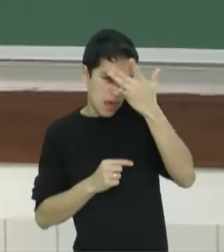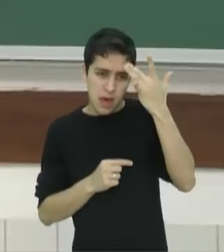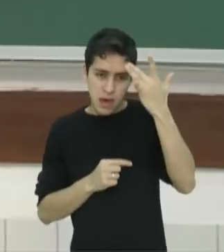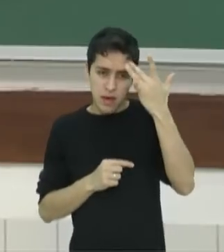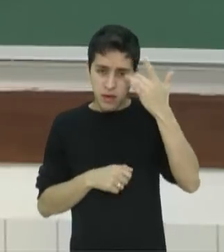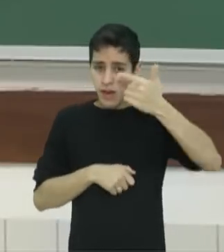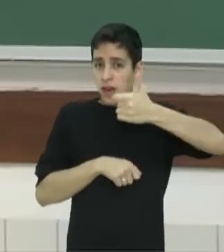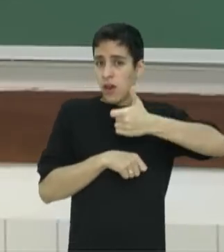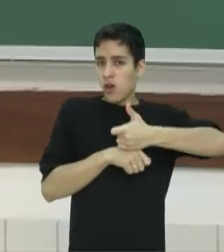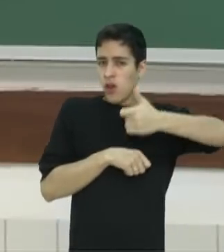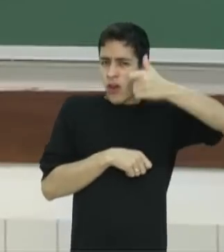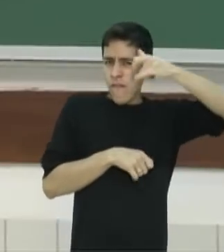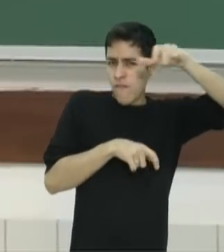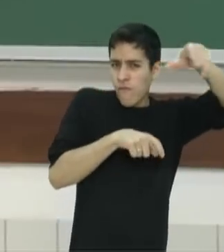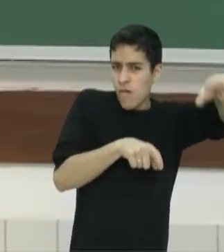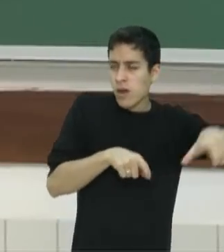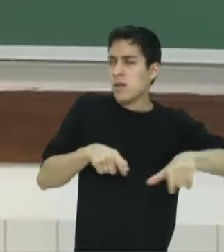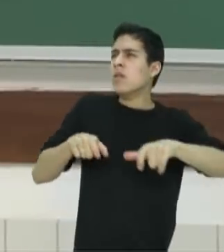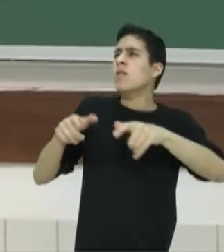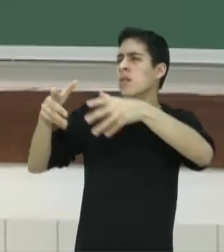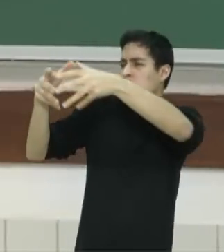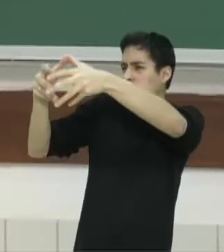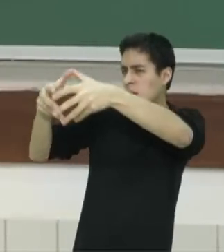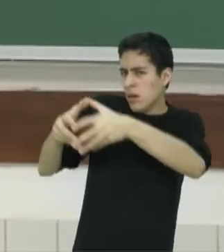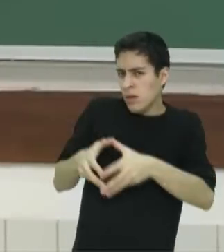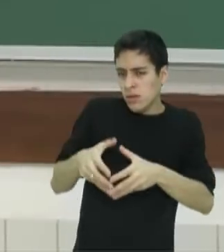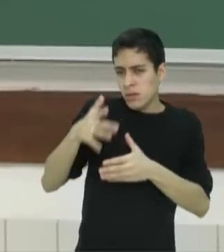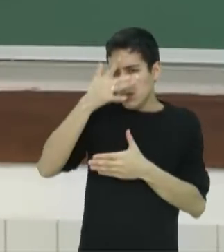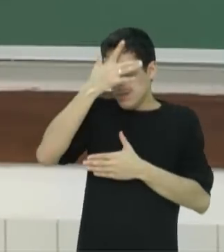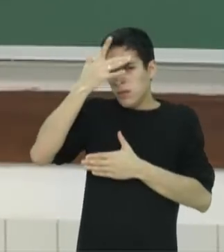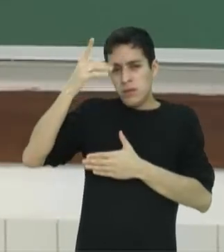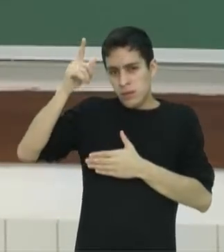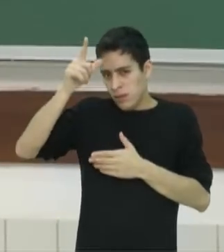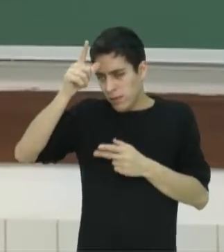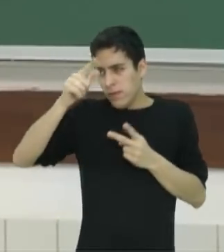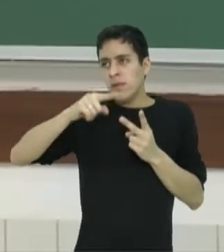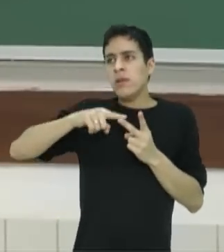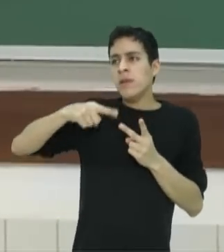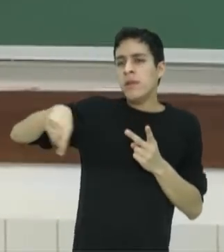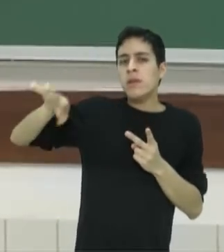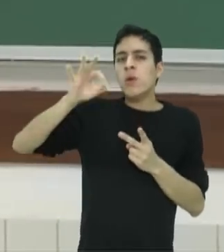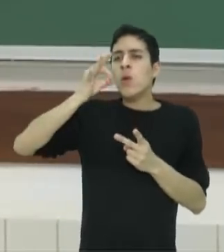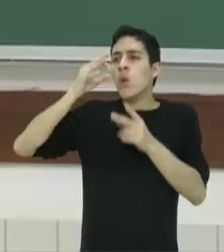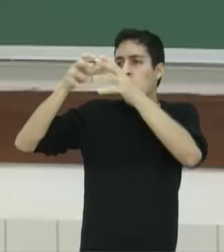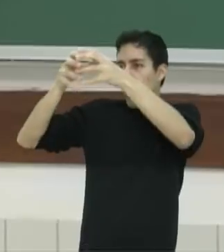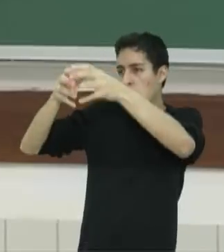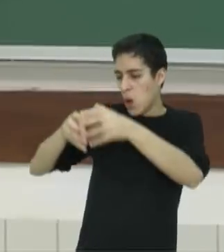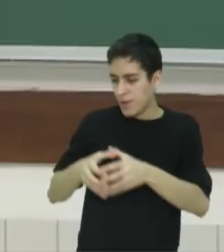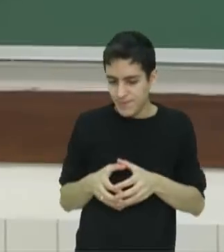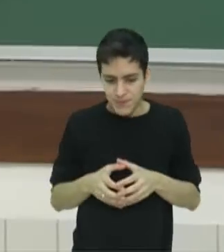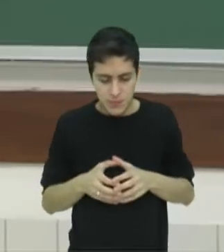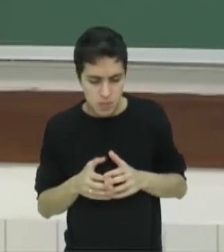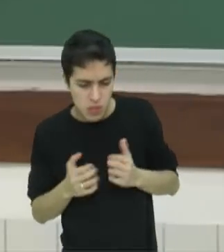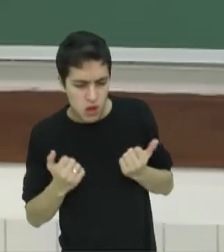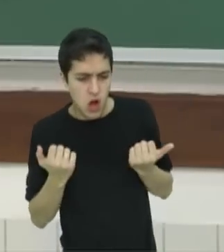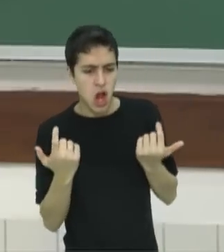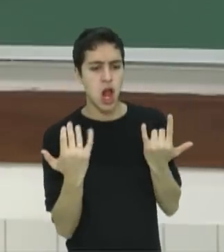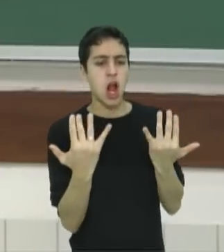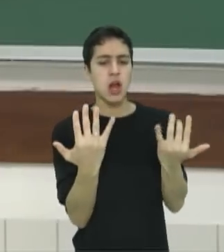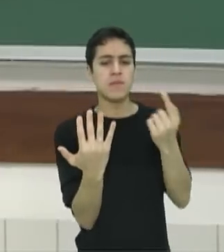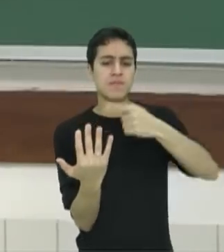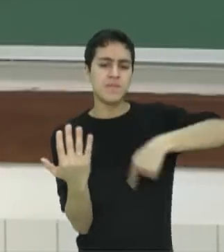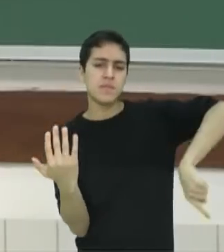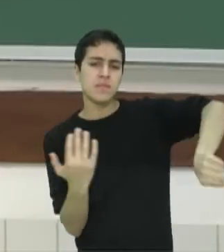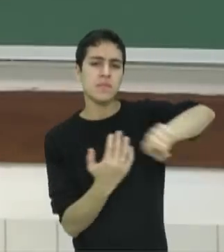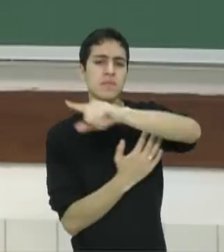para trabalhar em suas fazendas imigrantes alemães e suíços. Ele repartiu entre os colonos.